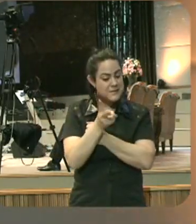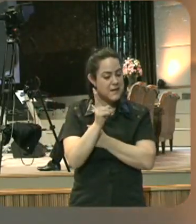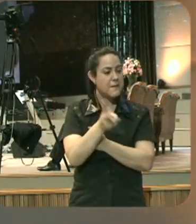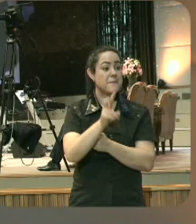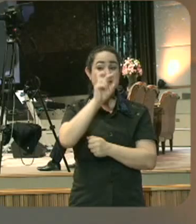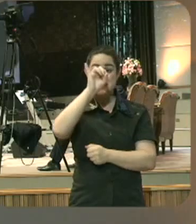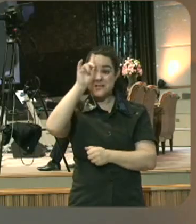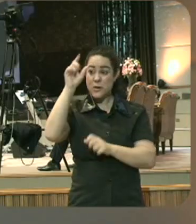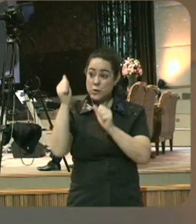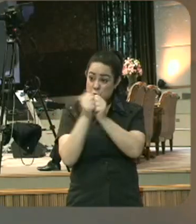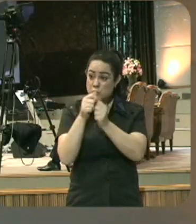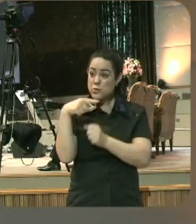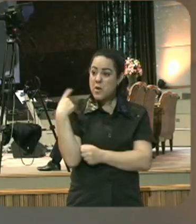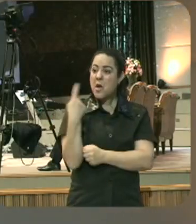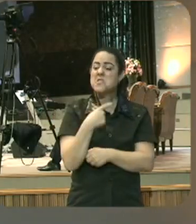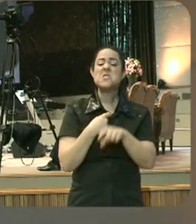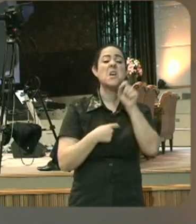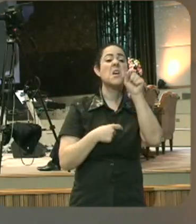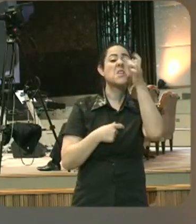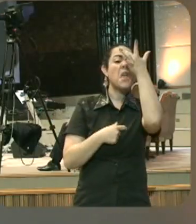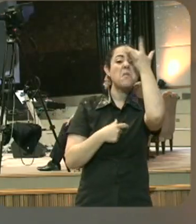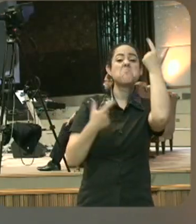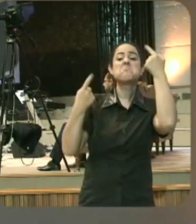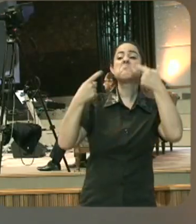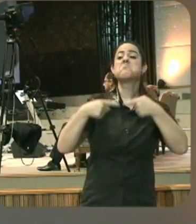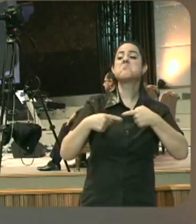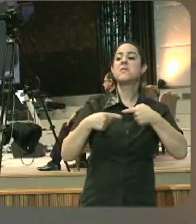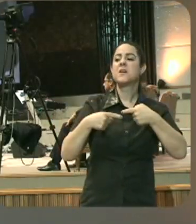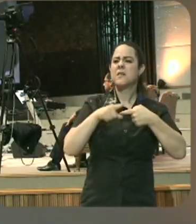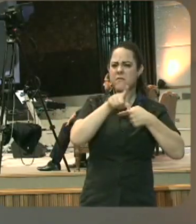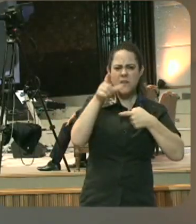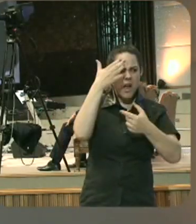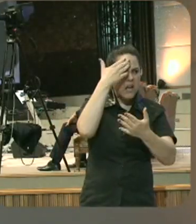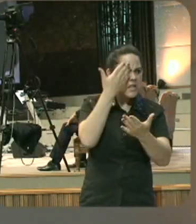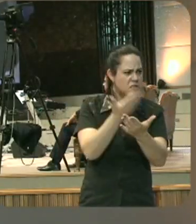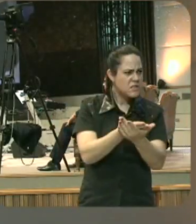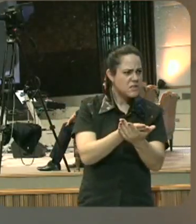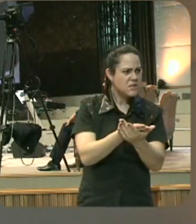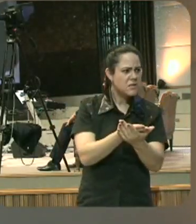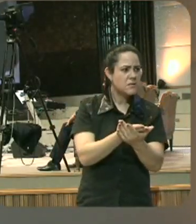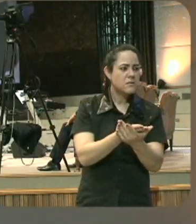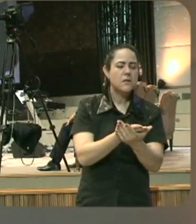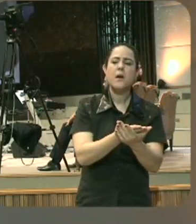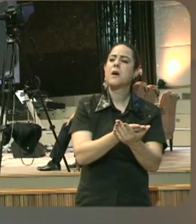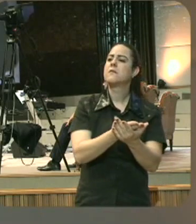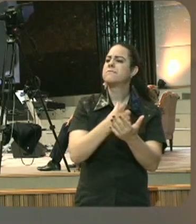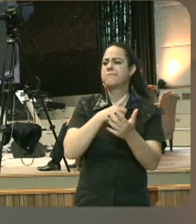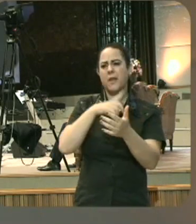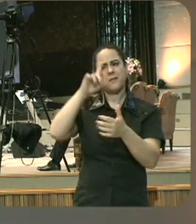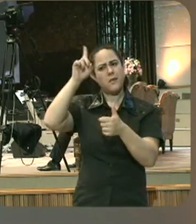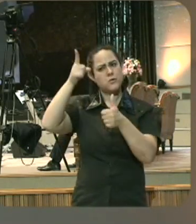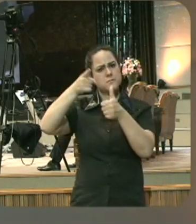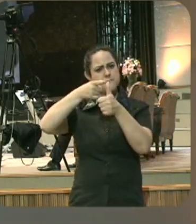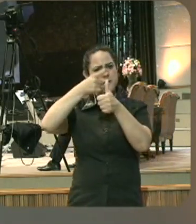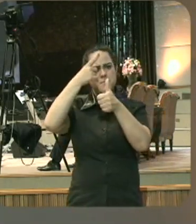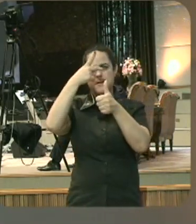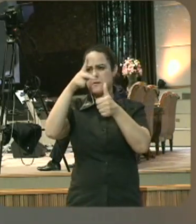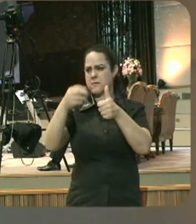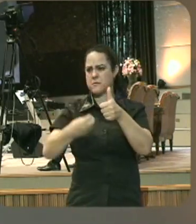se Deus é por nós, você acredita nisso? Então coloca o Senhor em primeiro